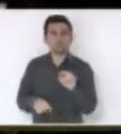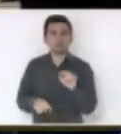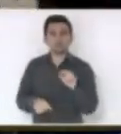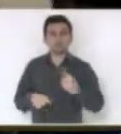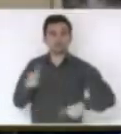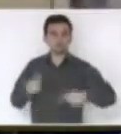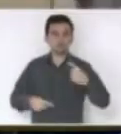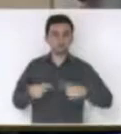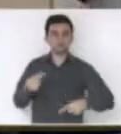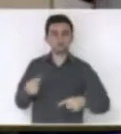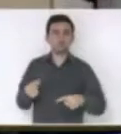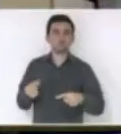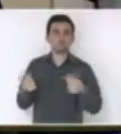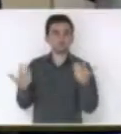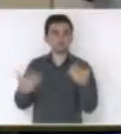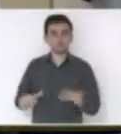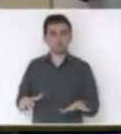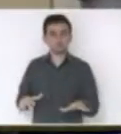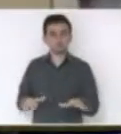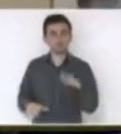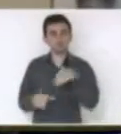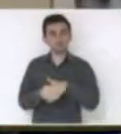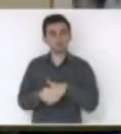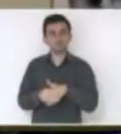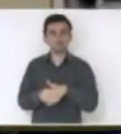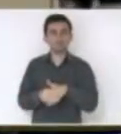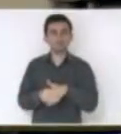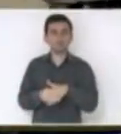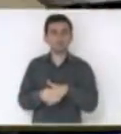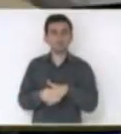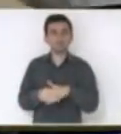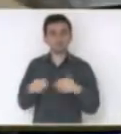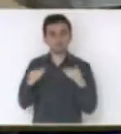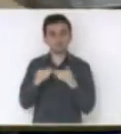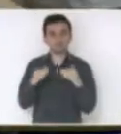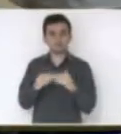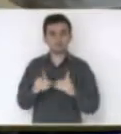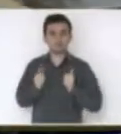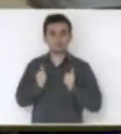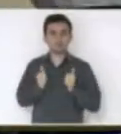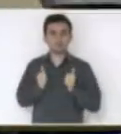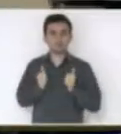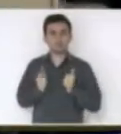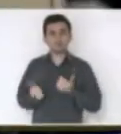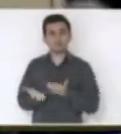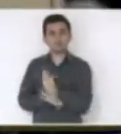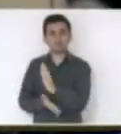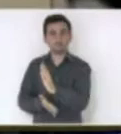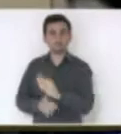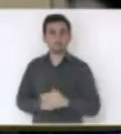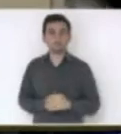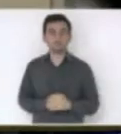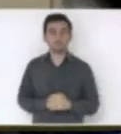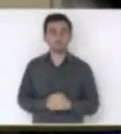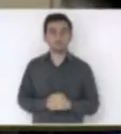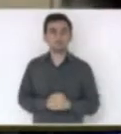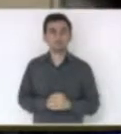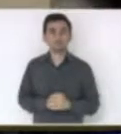em discussão, não haveria o que discutir em votação. Quem estiver de acordo permaneça como está aprovado.